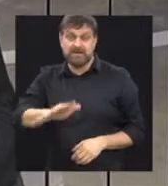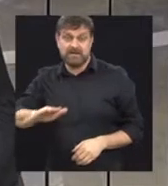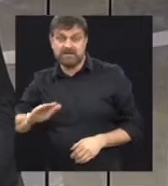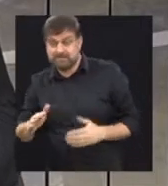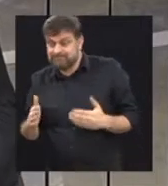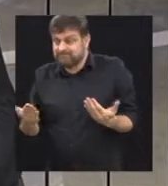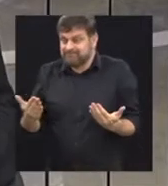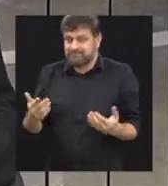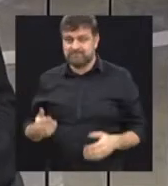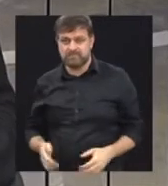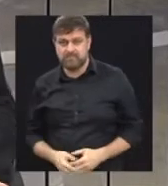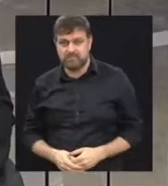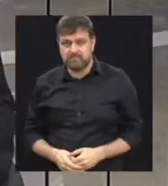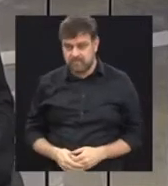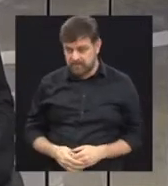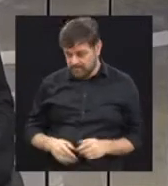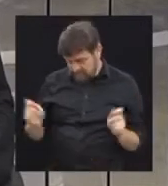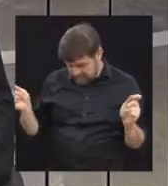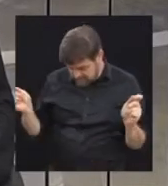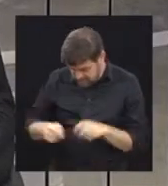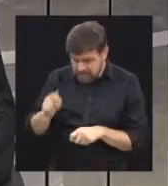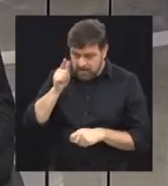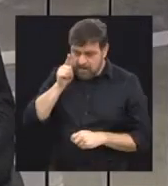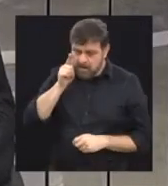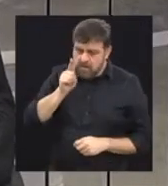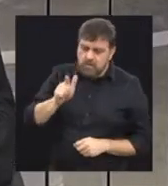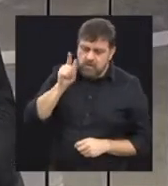mas de repente não são ali do entorno, elas conseguem